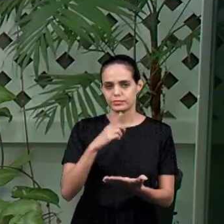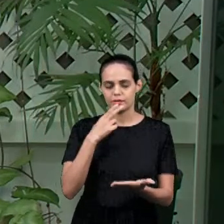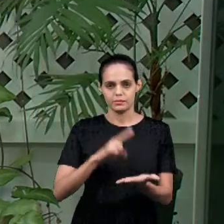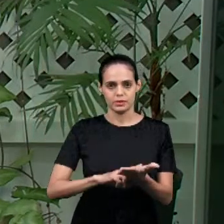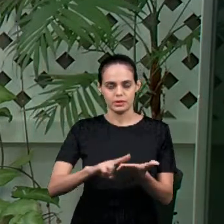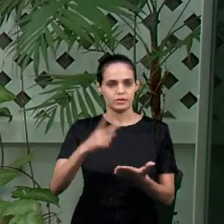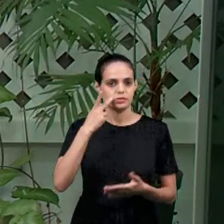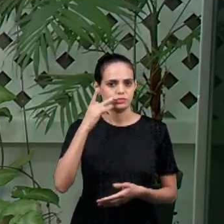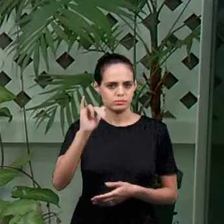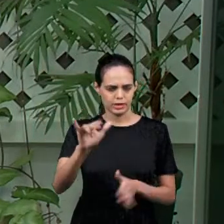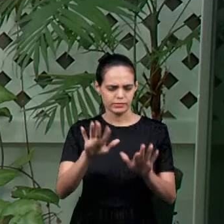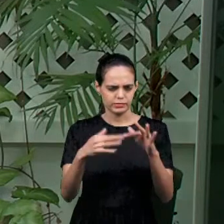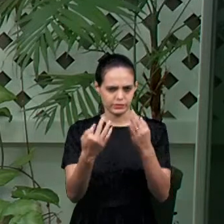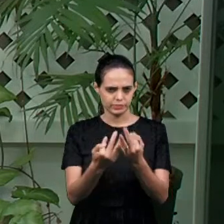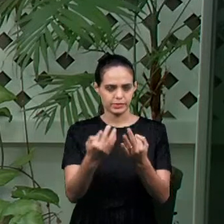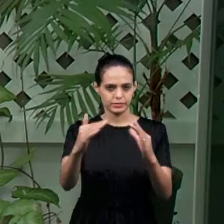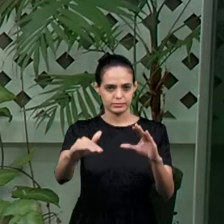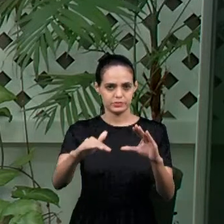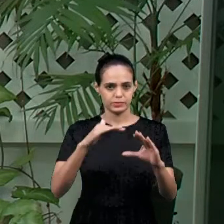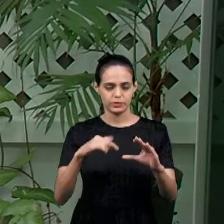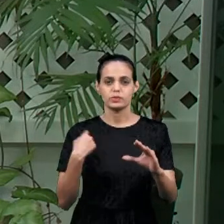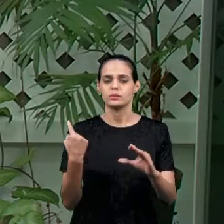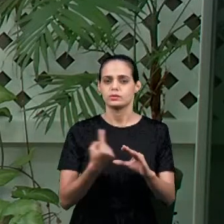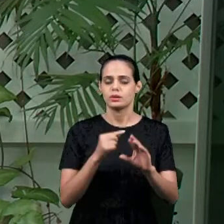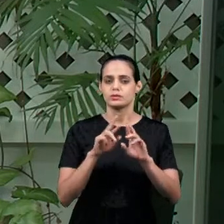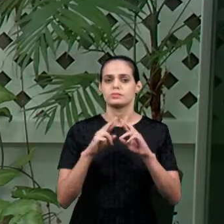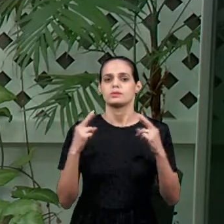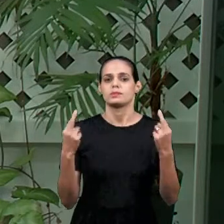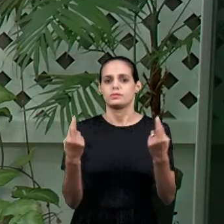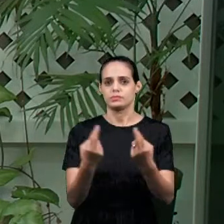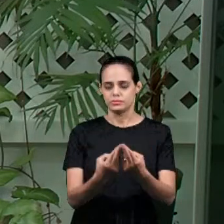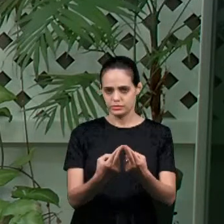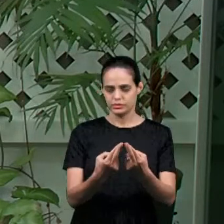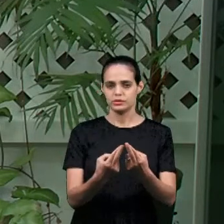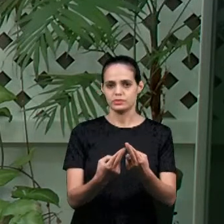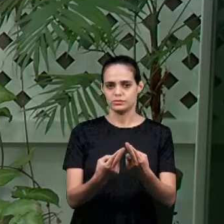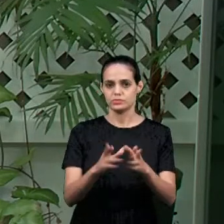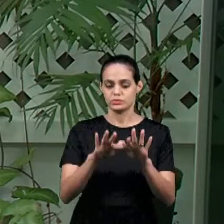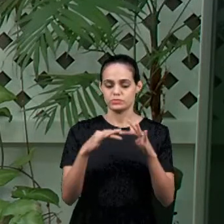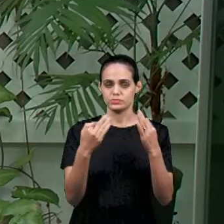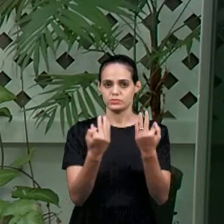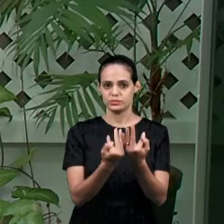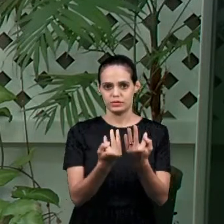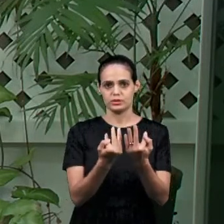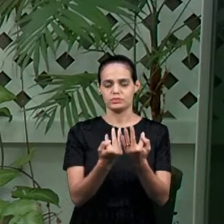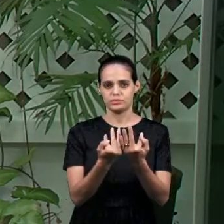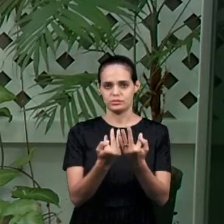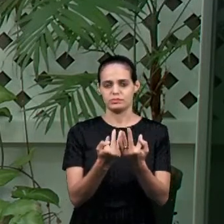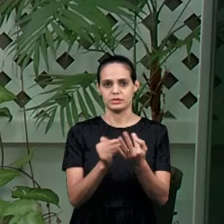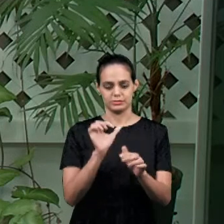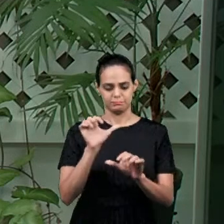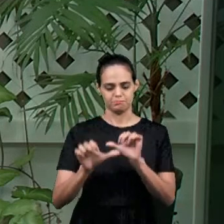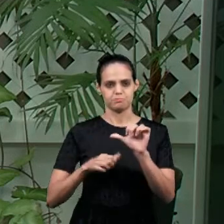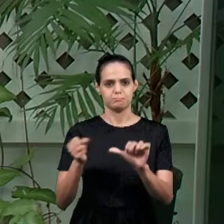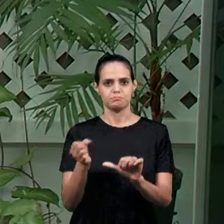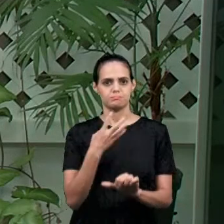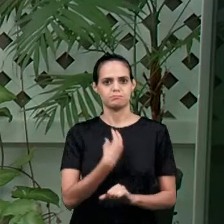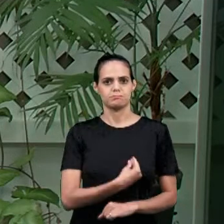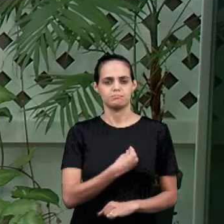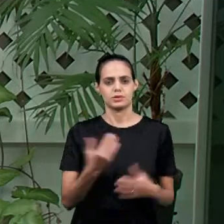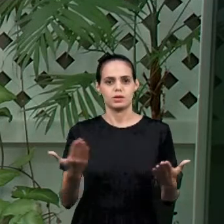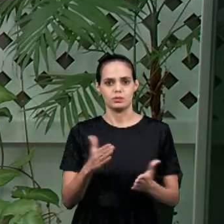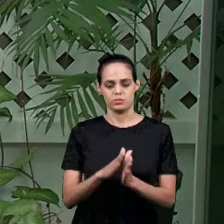uma família, diz, olha, temos reunido os nossos filhos, mudaram, eles completamente estão mudados, os nossos filhos. Eles querem estudar a Bíblia